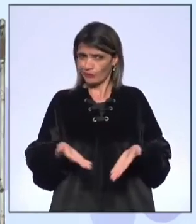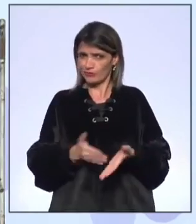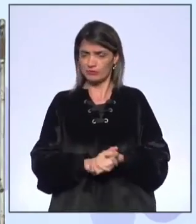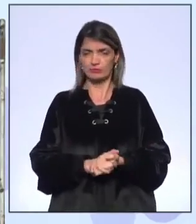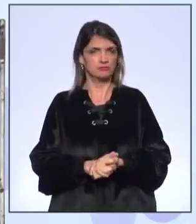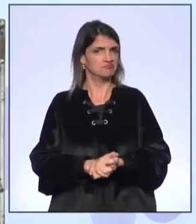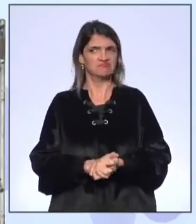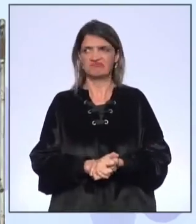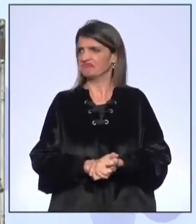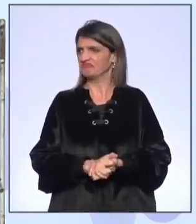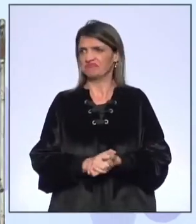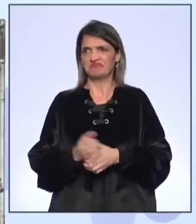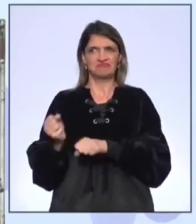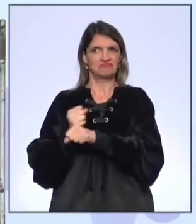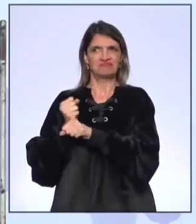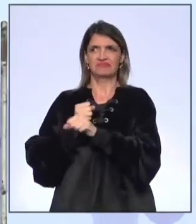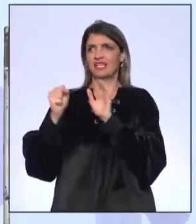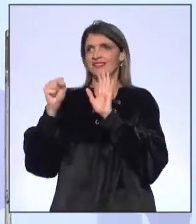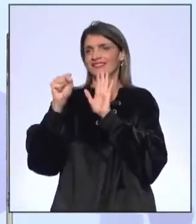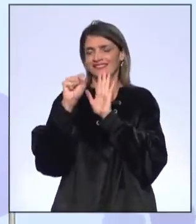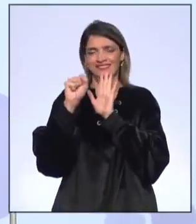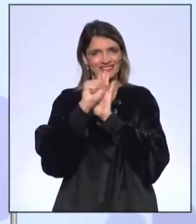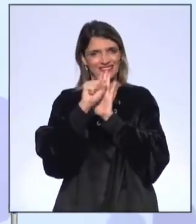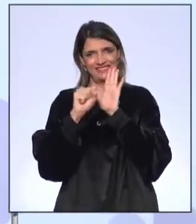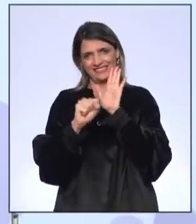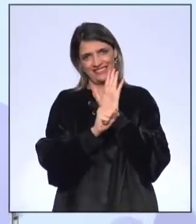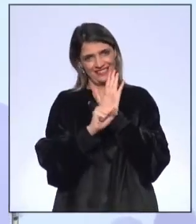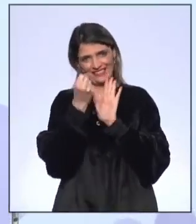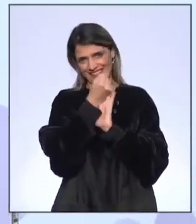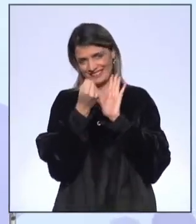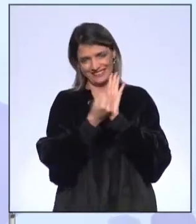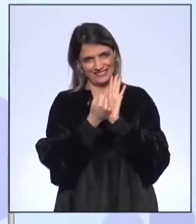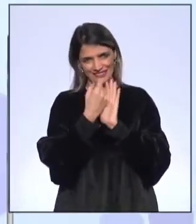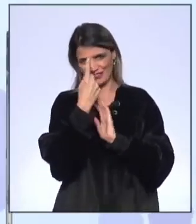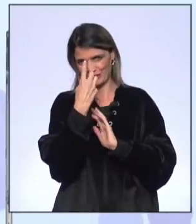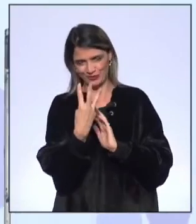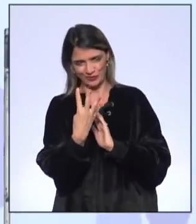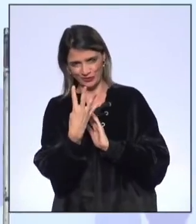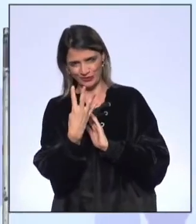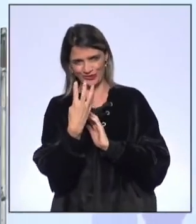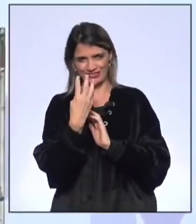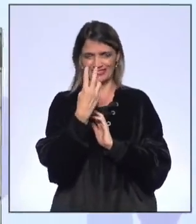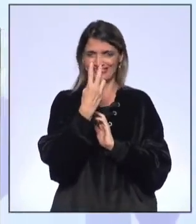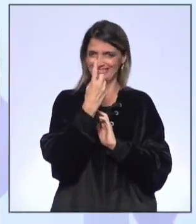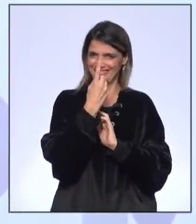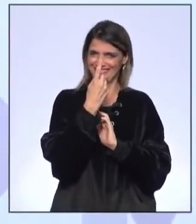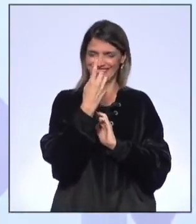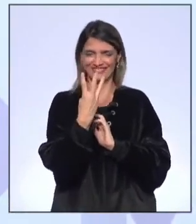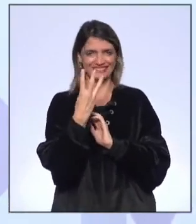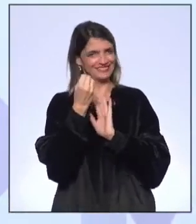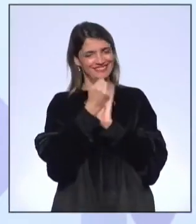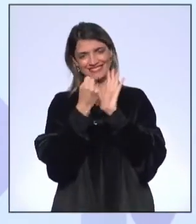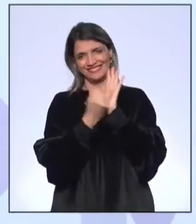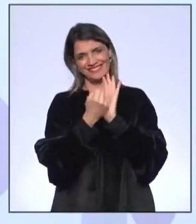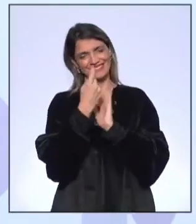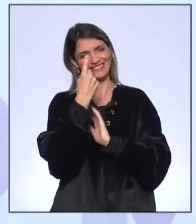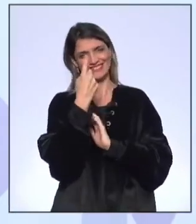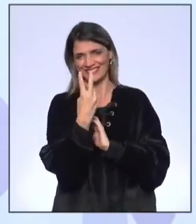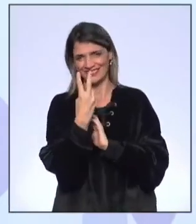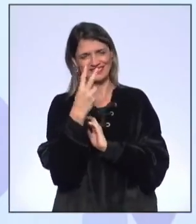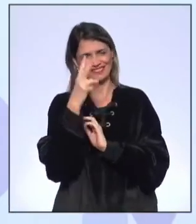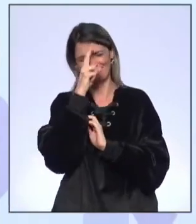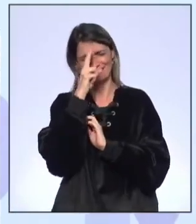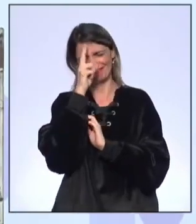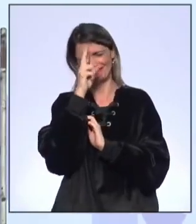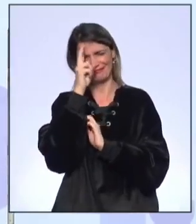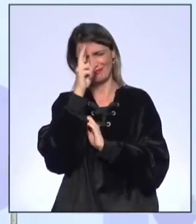eu nasci no século XIV, né? Eu sou do século XIV, 13, 12 ali, né? Nessa época também não lembrava muita coisa, né? De que